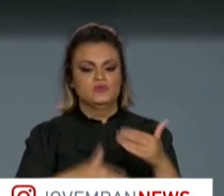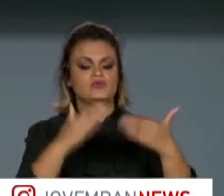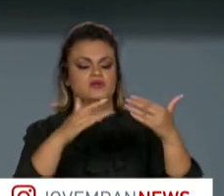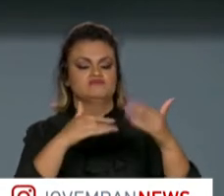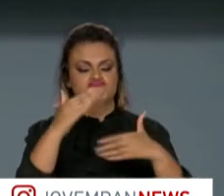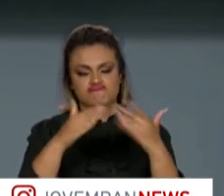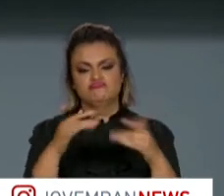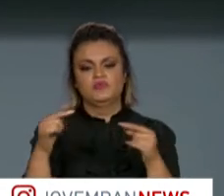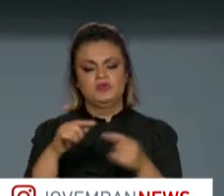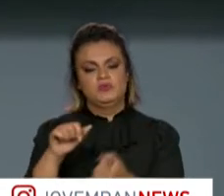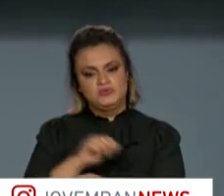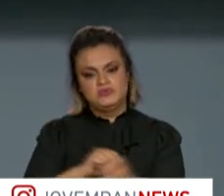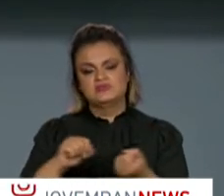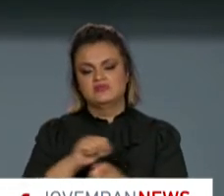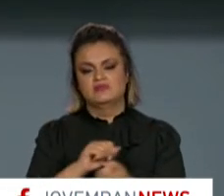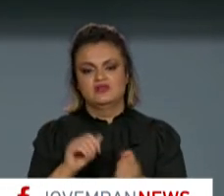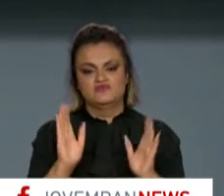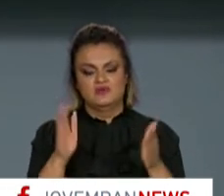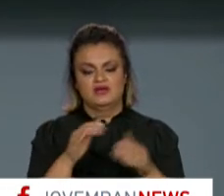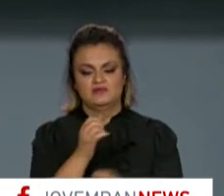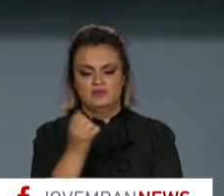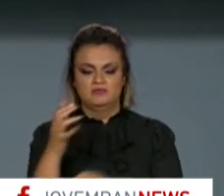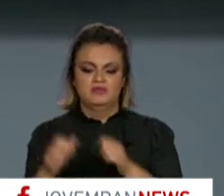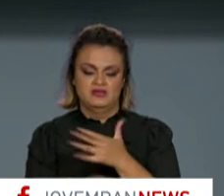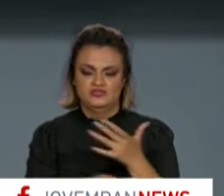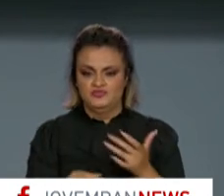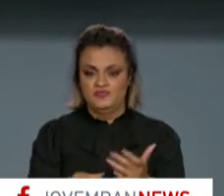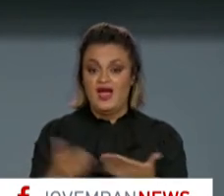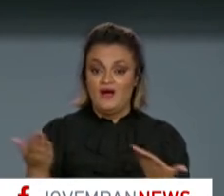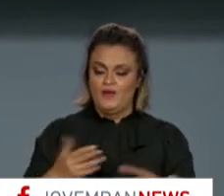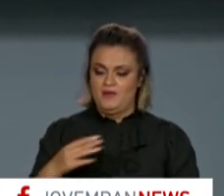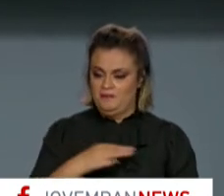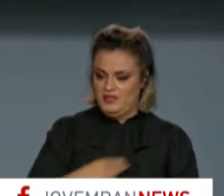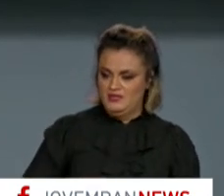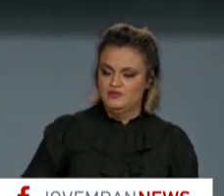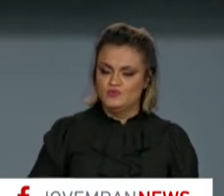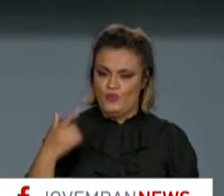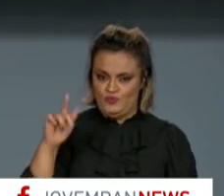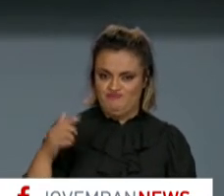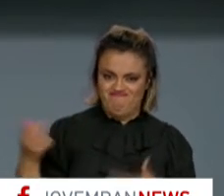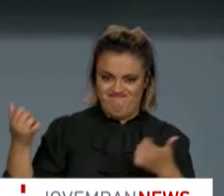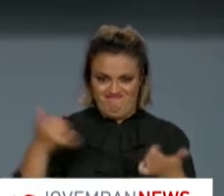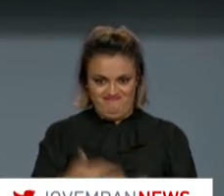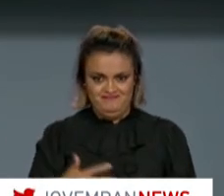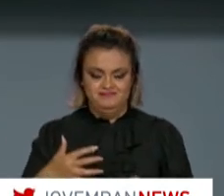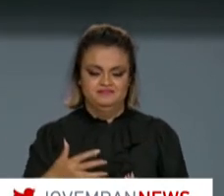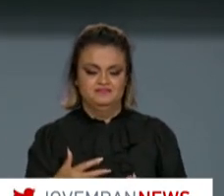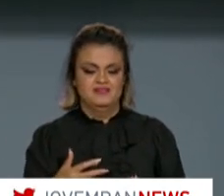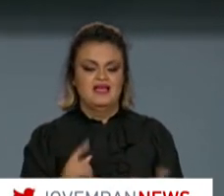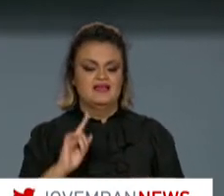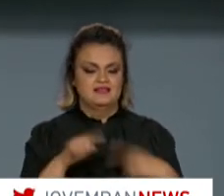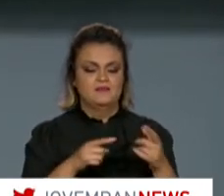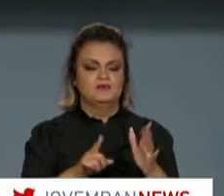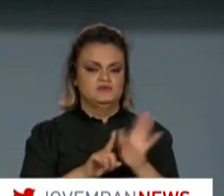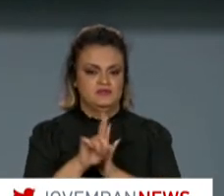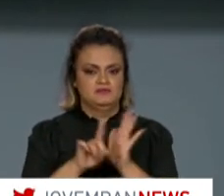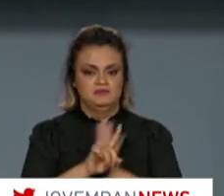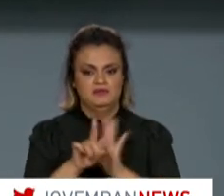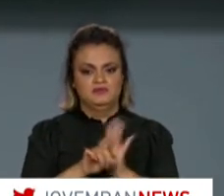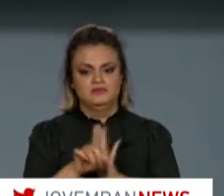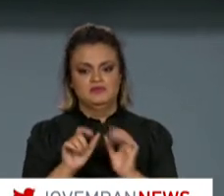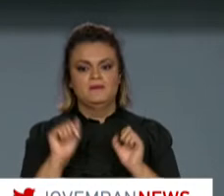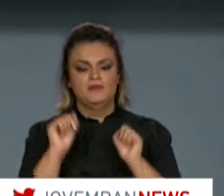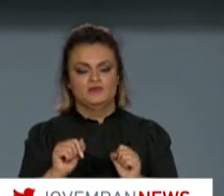com sustentabilidade ambiental. Eu vou passar a palavra para o ministro Alexandre e aí vocês, se